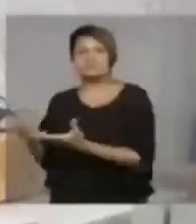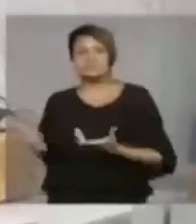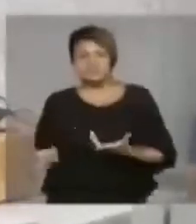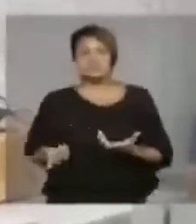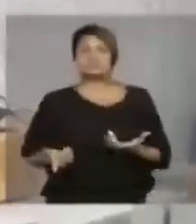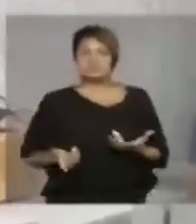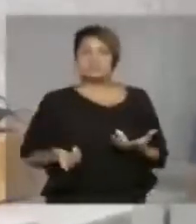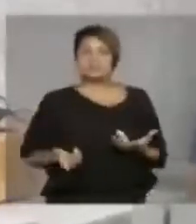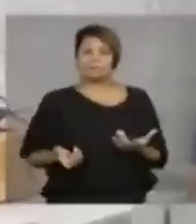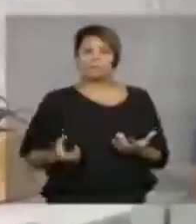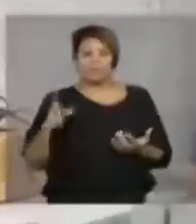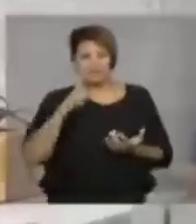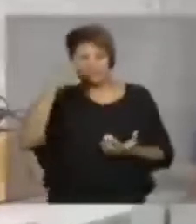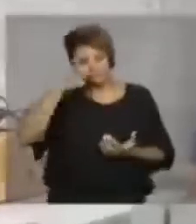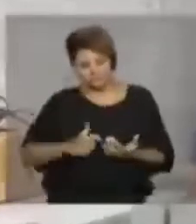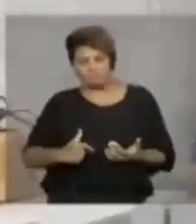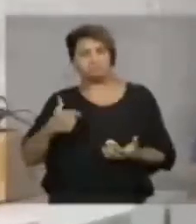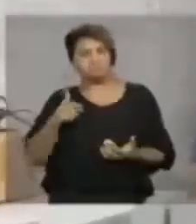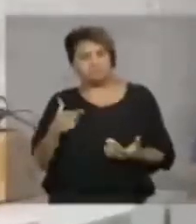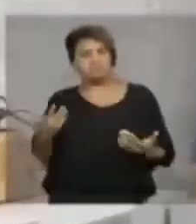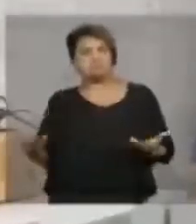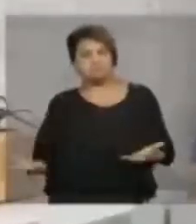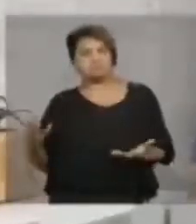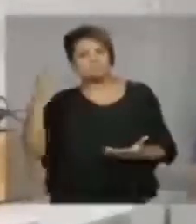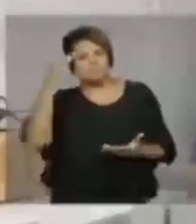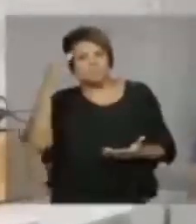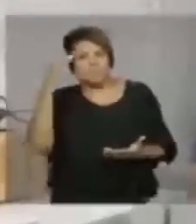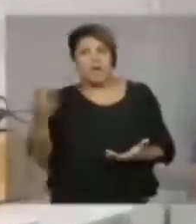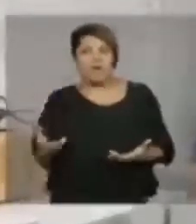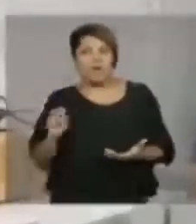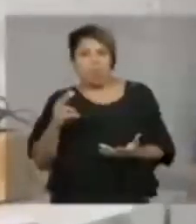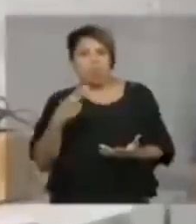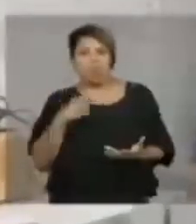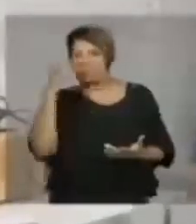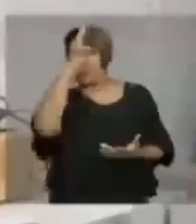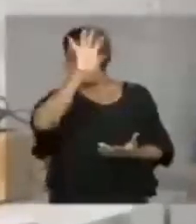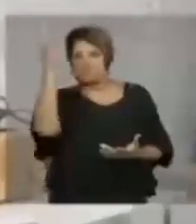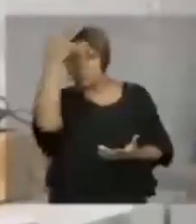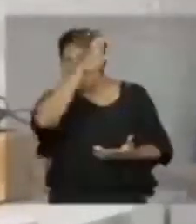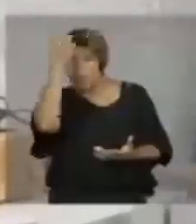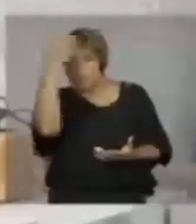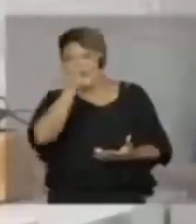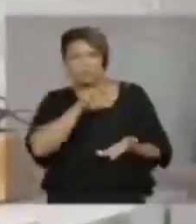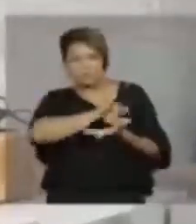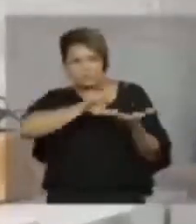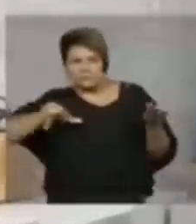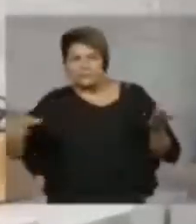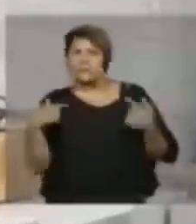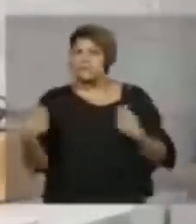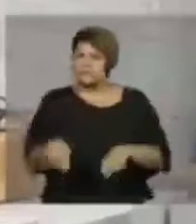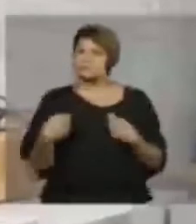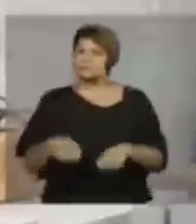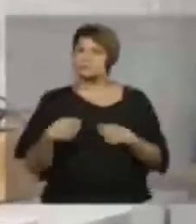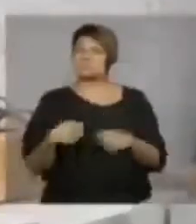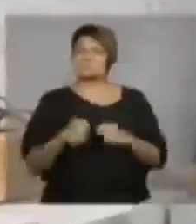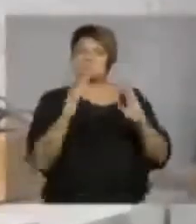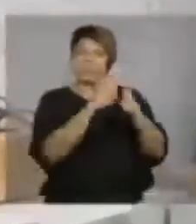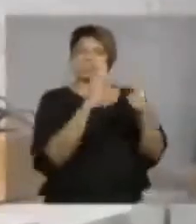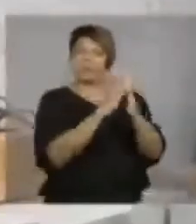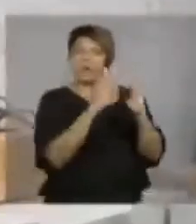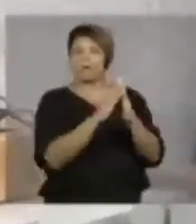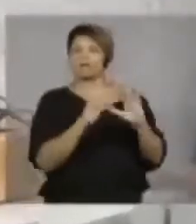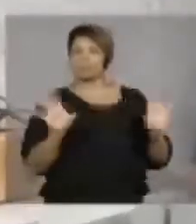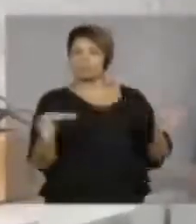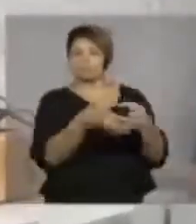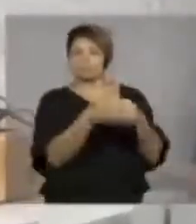de sua condição mental, de transtornos diversos, de condições diversas, precisam morar numa